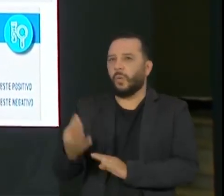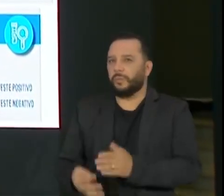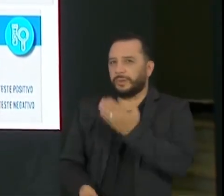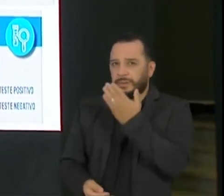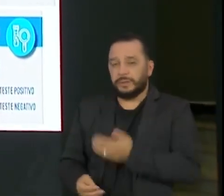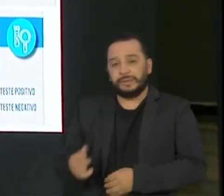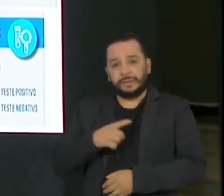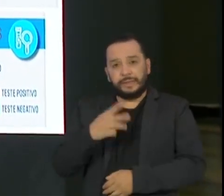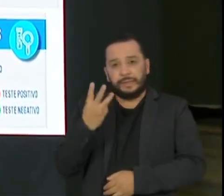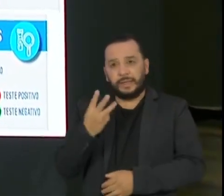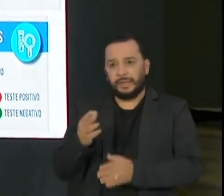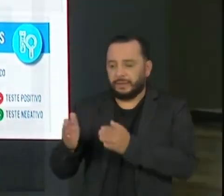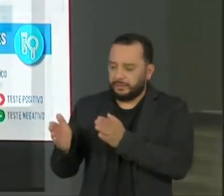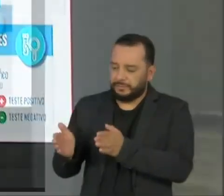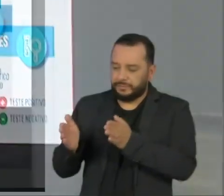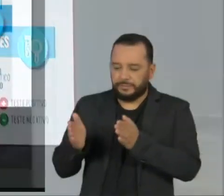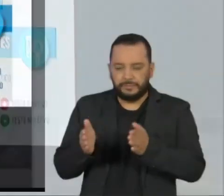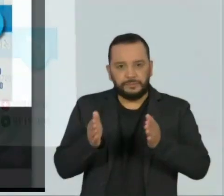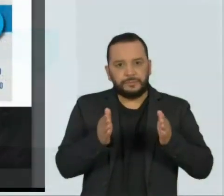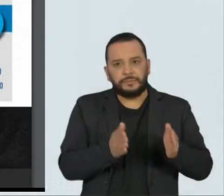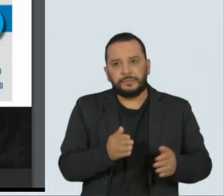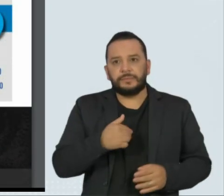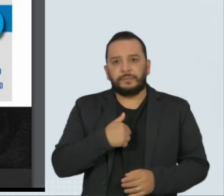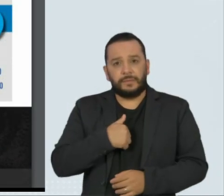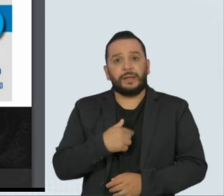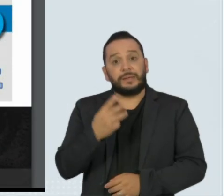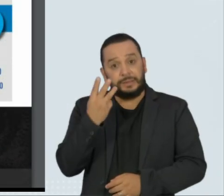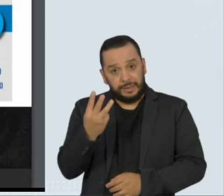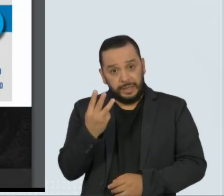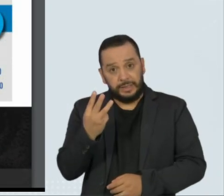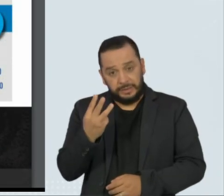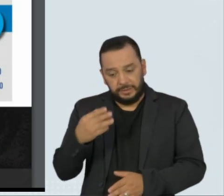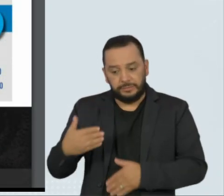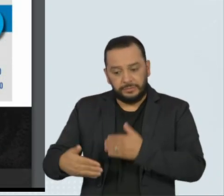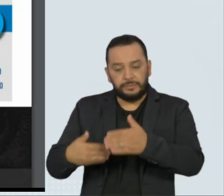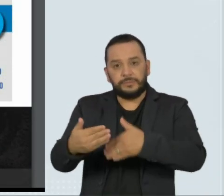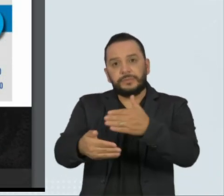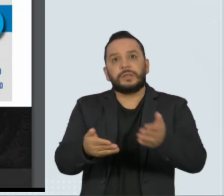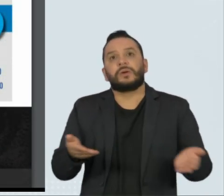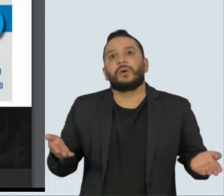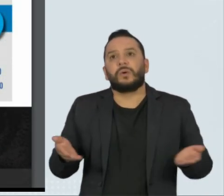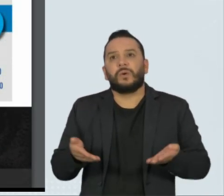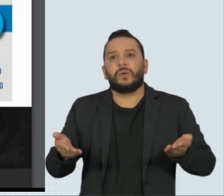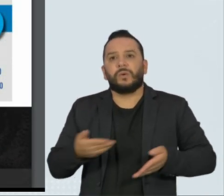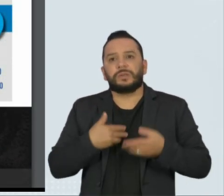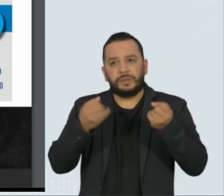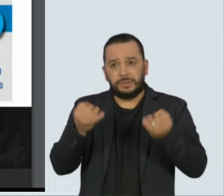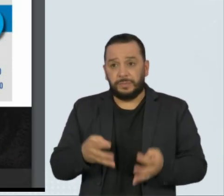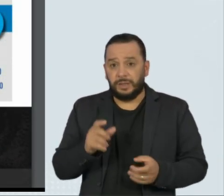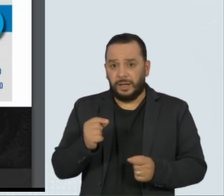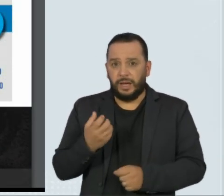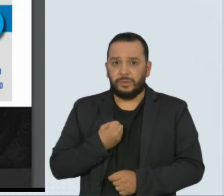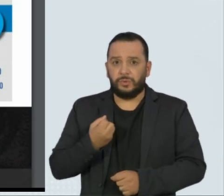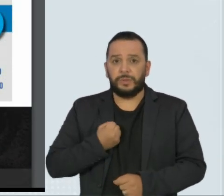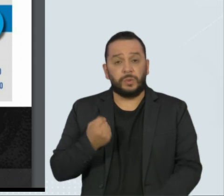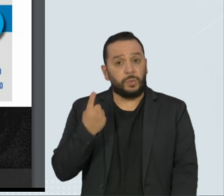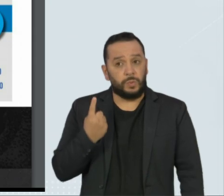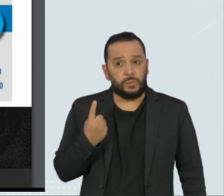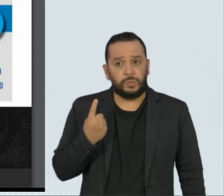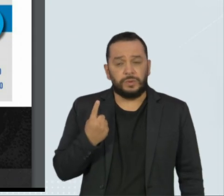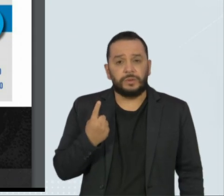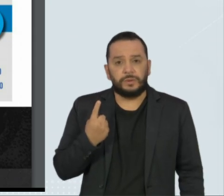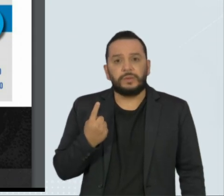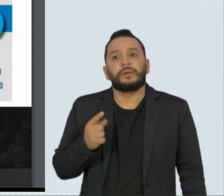3 fases em andamento. Vamos falar hoje especificamente da fase 1, que é